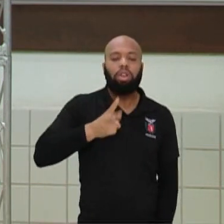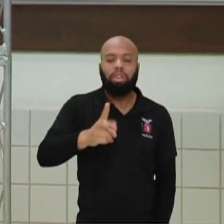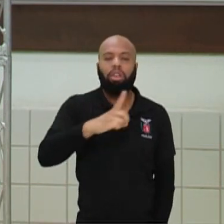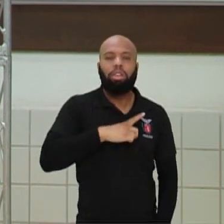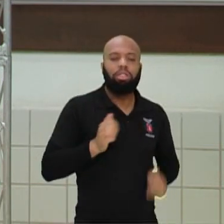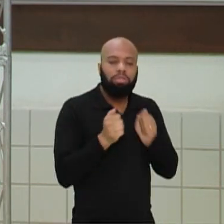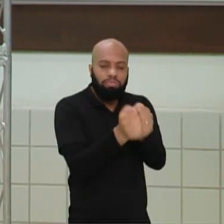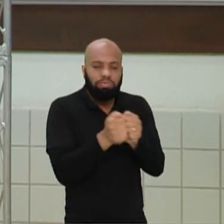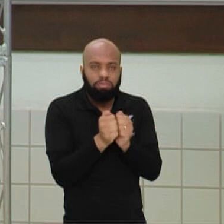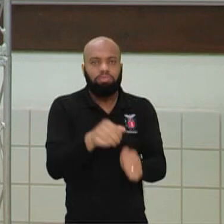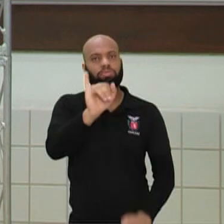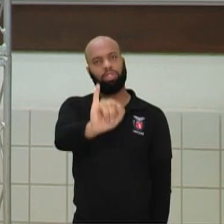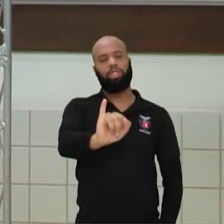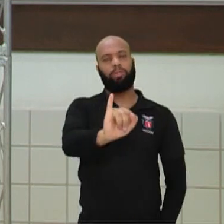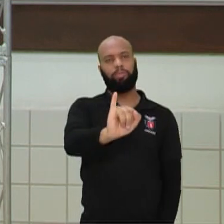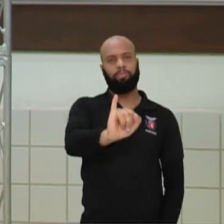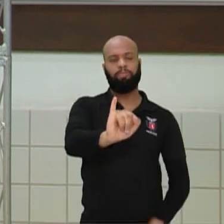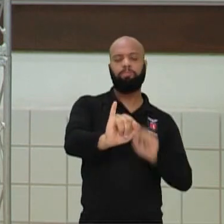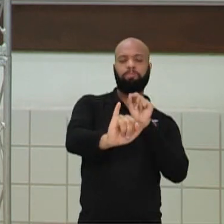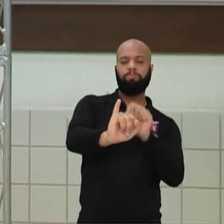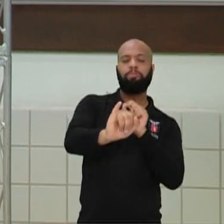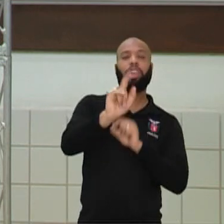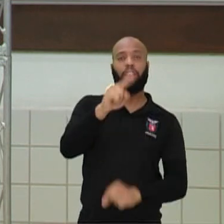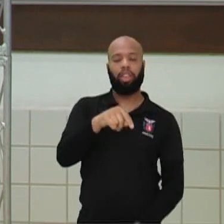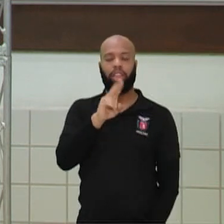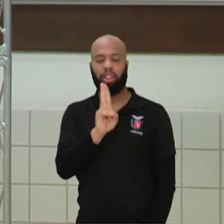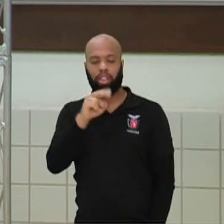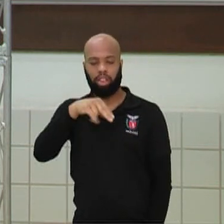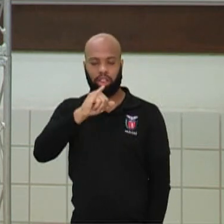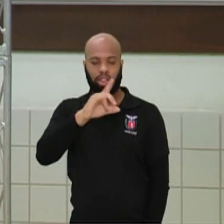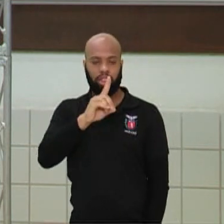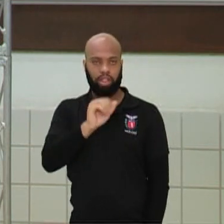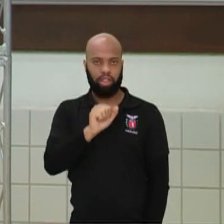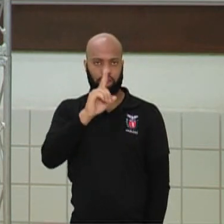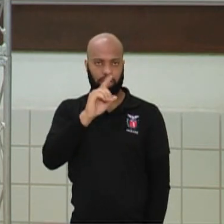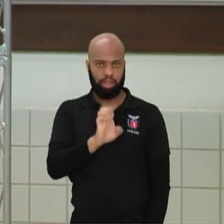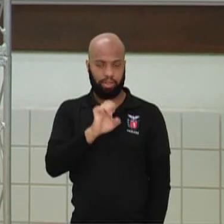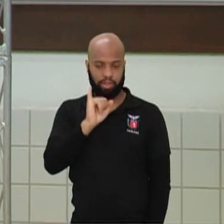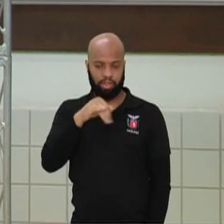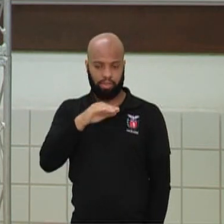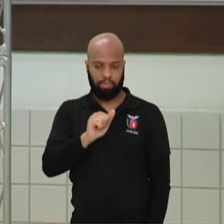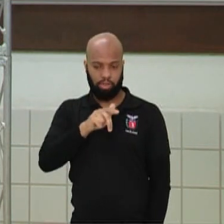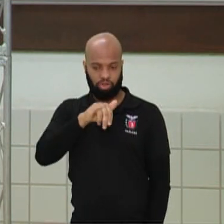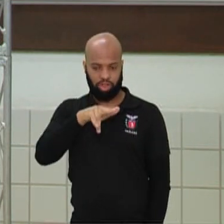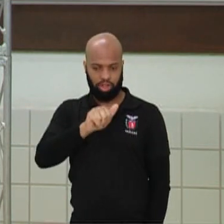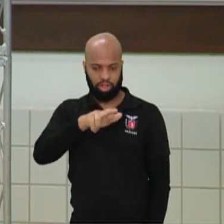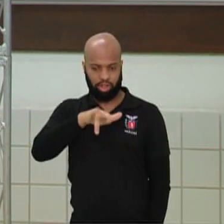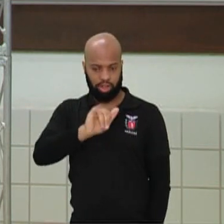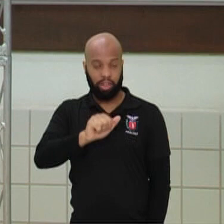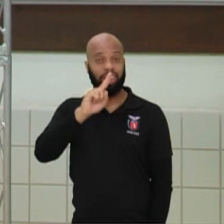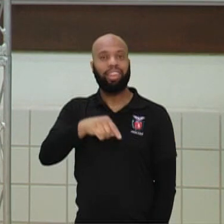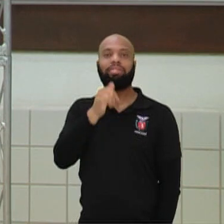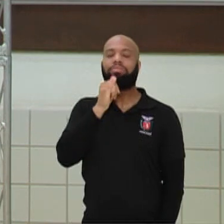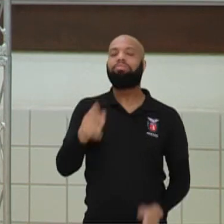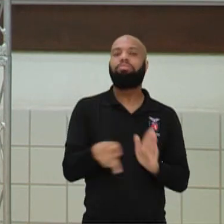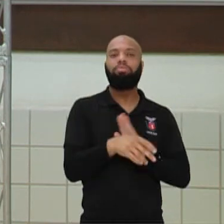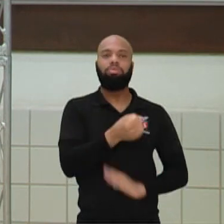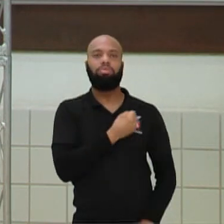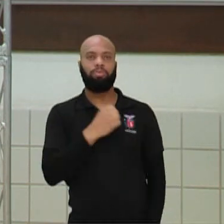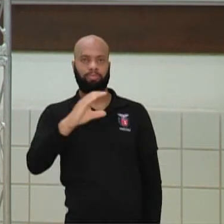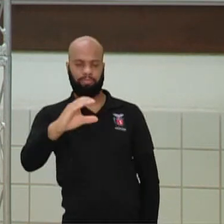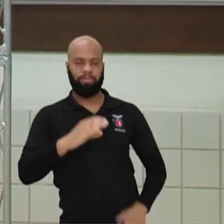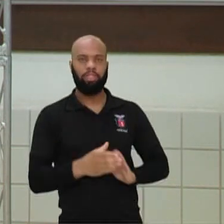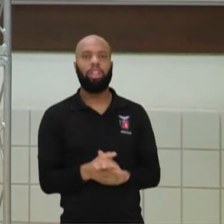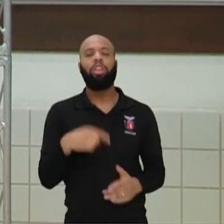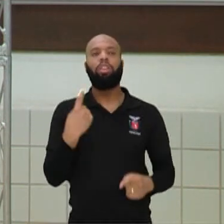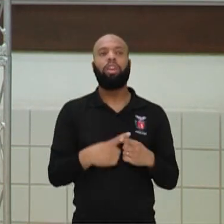unidade imaginária i. Esse é um exemplo, né, de número complexo. Esse qual? As soluções, 5i e menos 5i,